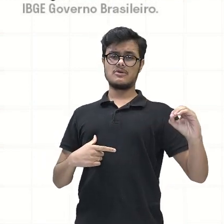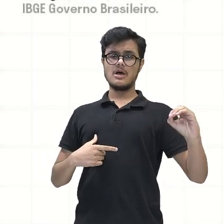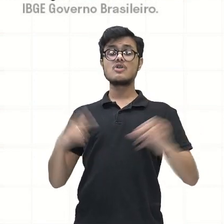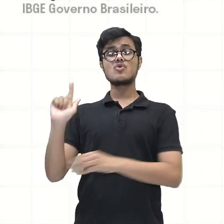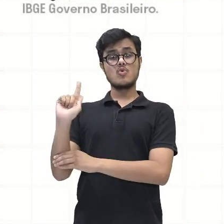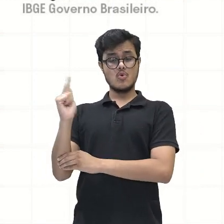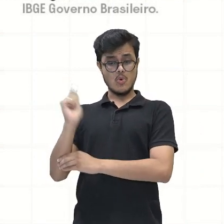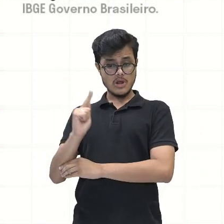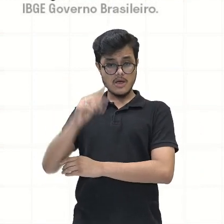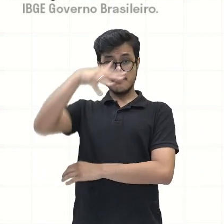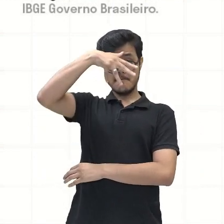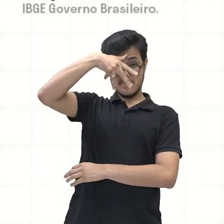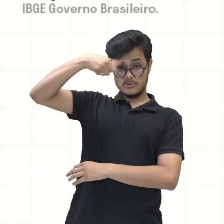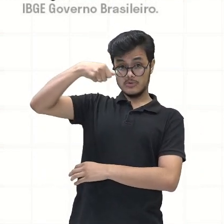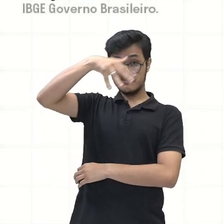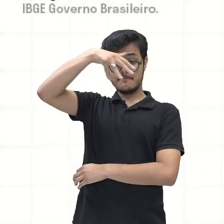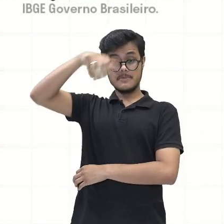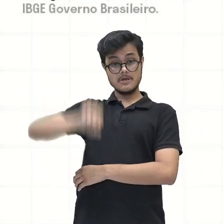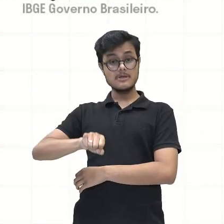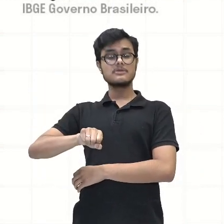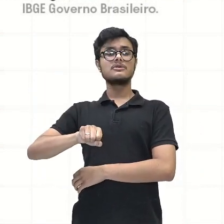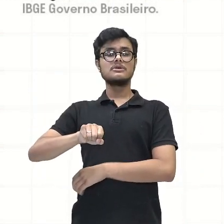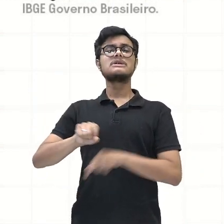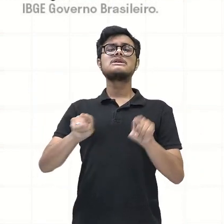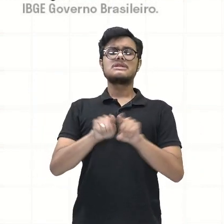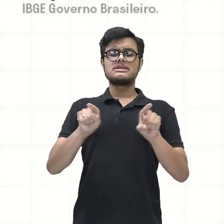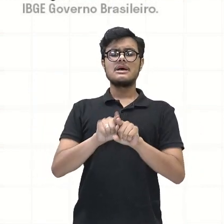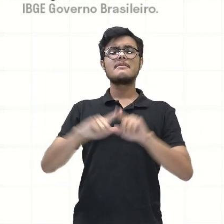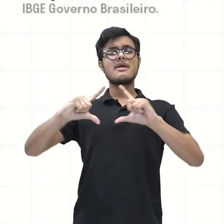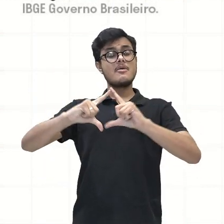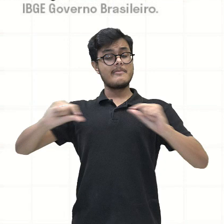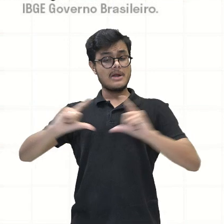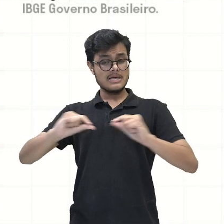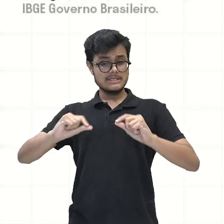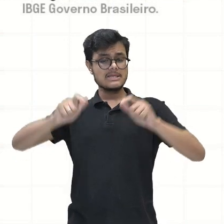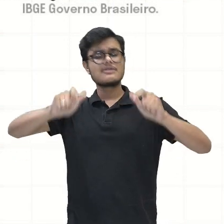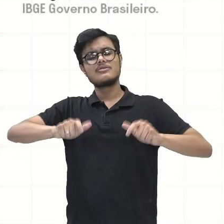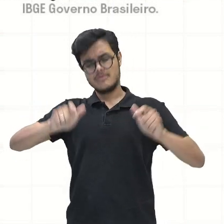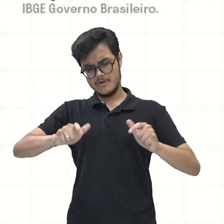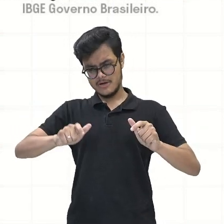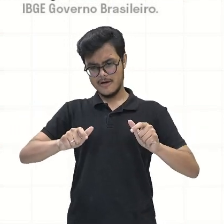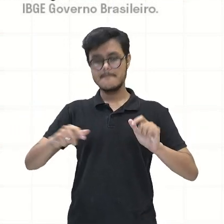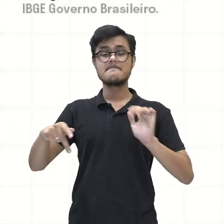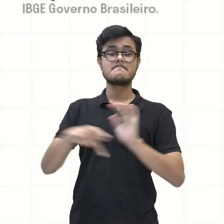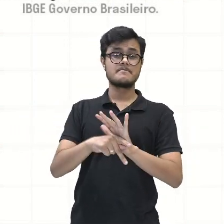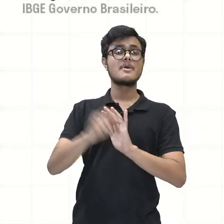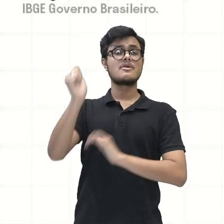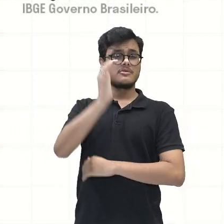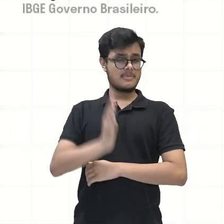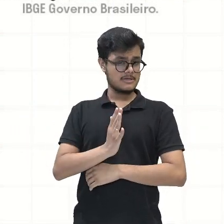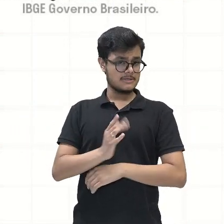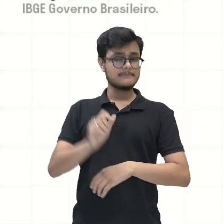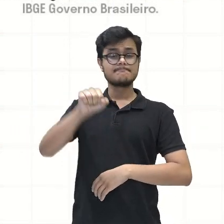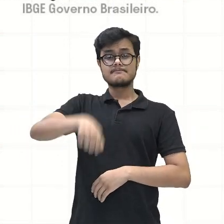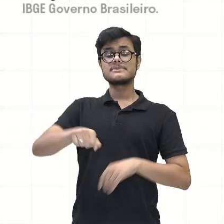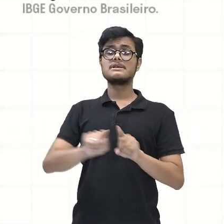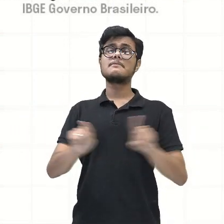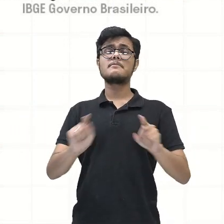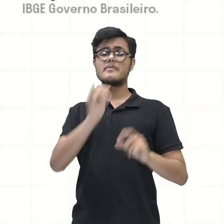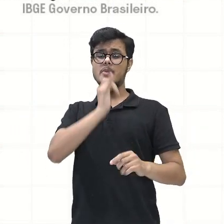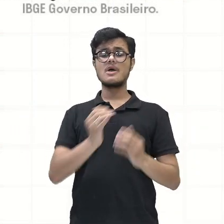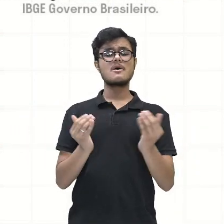Goiás, Mato Grosso do Sul, Mato Grosso e também onde está aí o nosso Distrito Federal. Inclusive, se a gente for